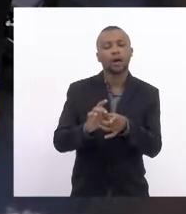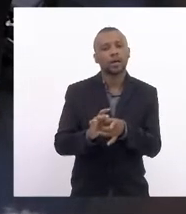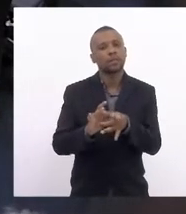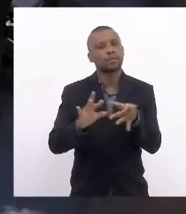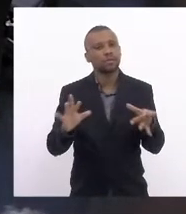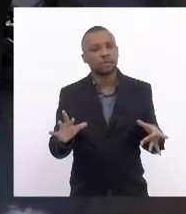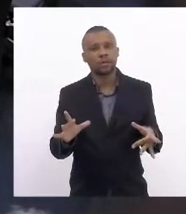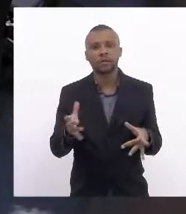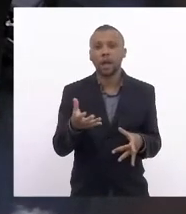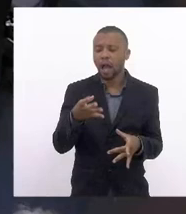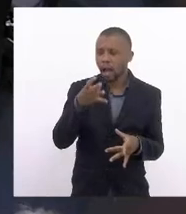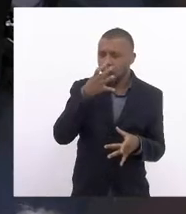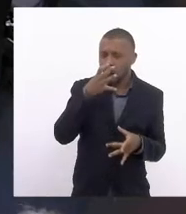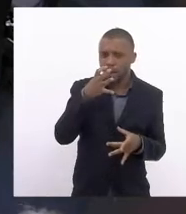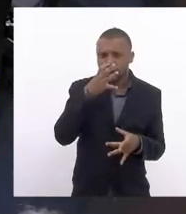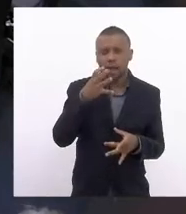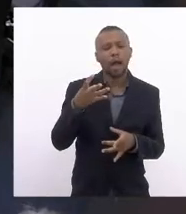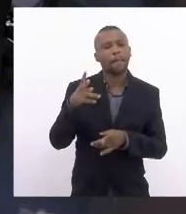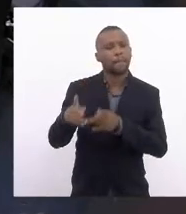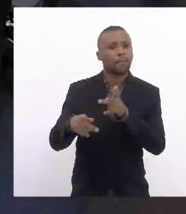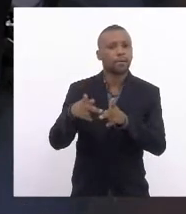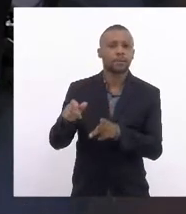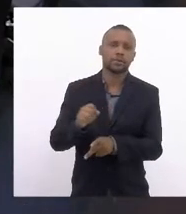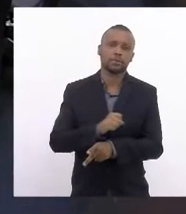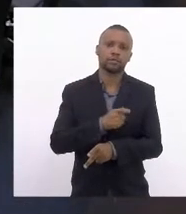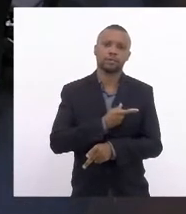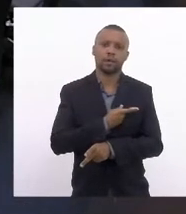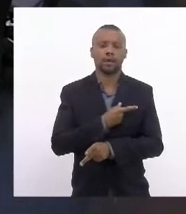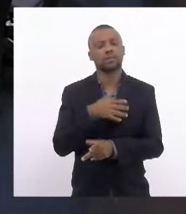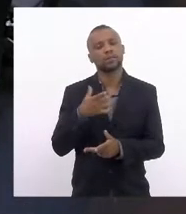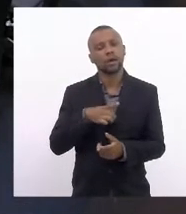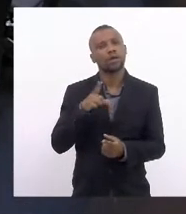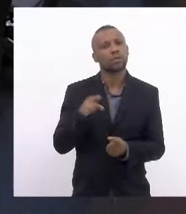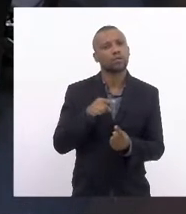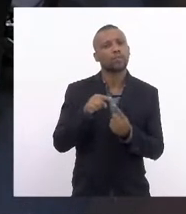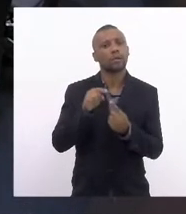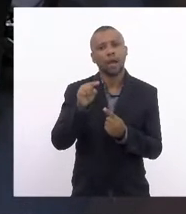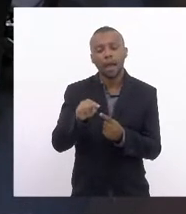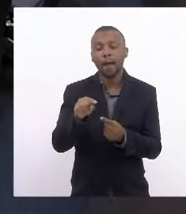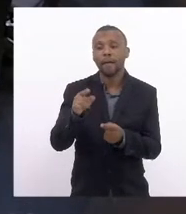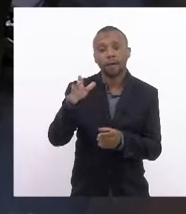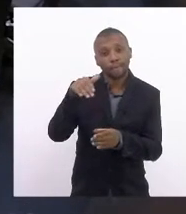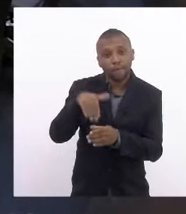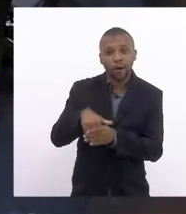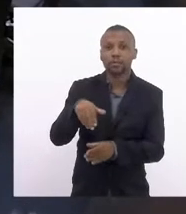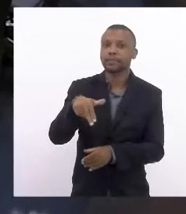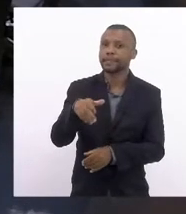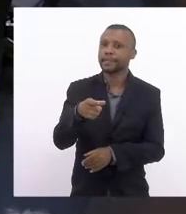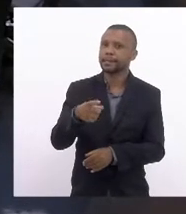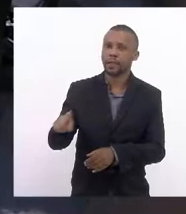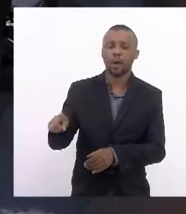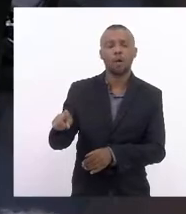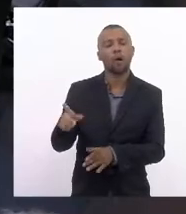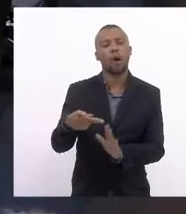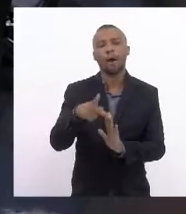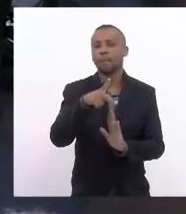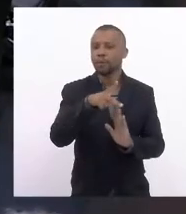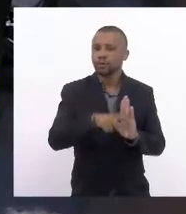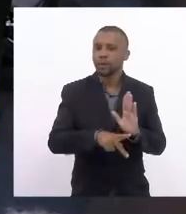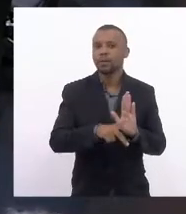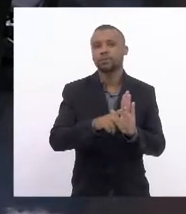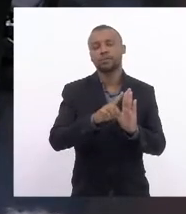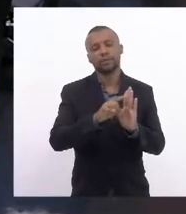ouvirem a população de São Gonçalo. Então, nesse sentido, meu encaminhamento é pelo não ao projeto da deputada Zeidan,